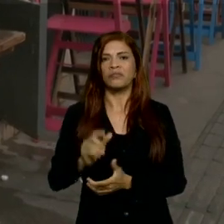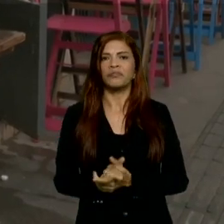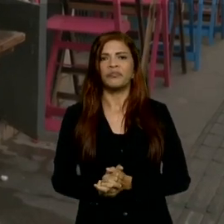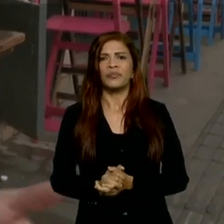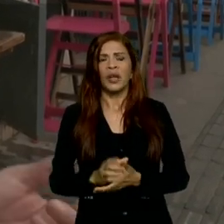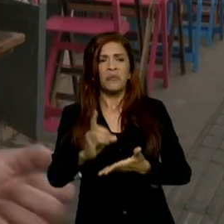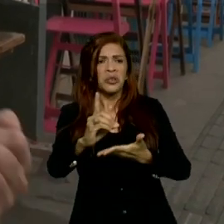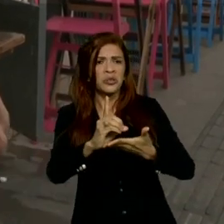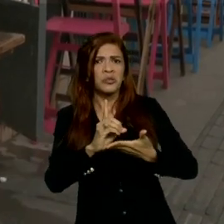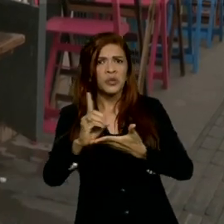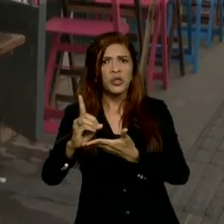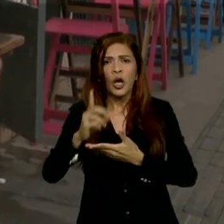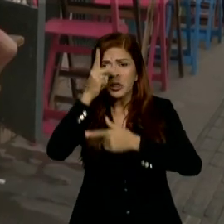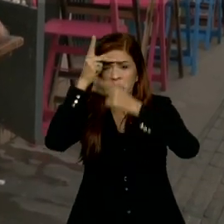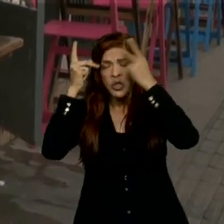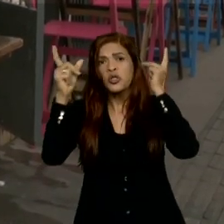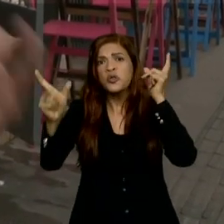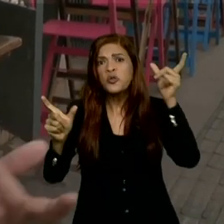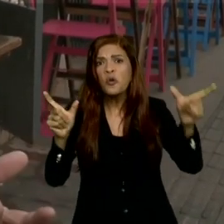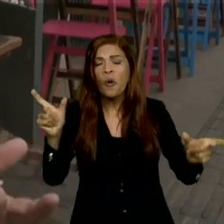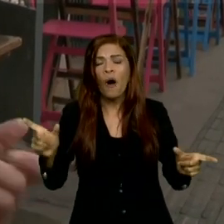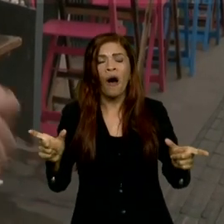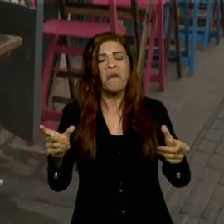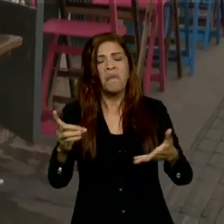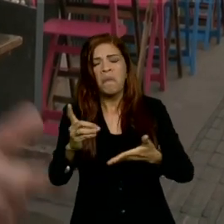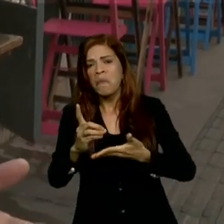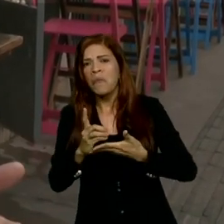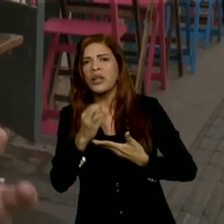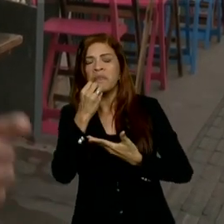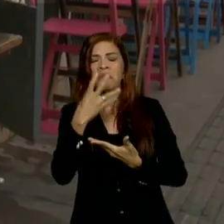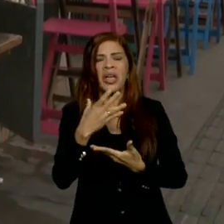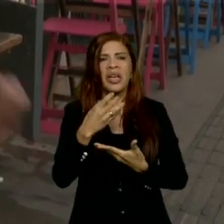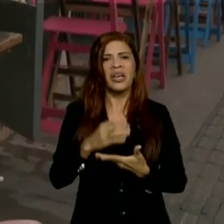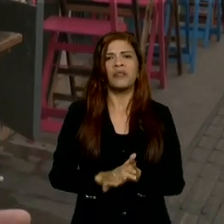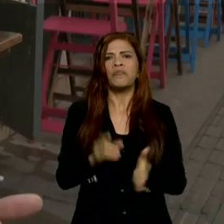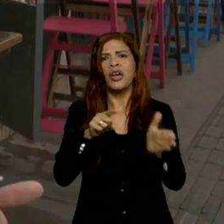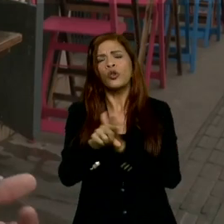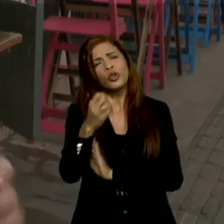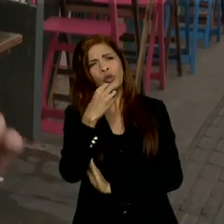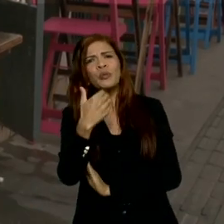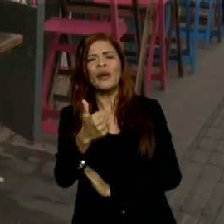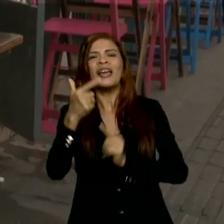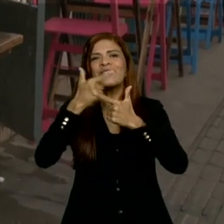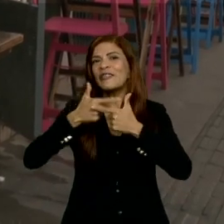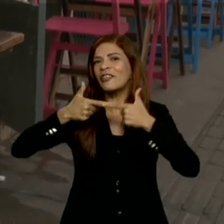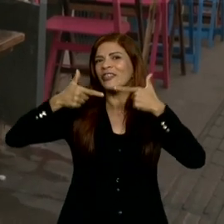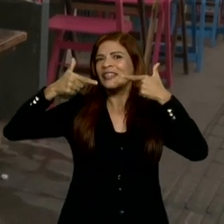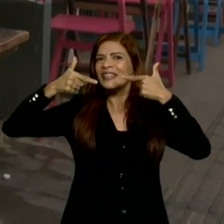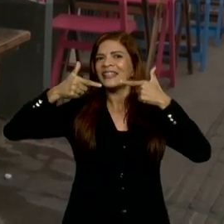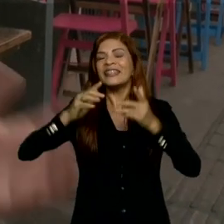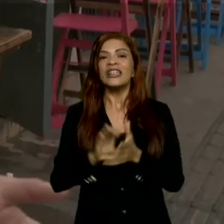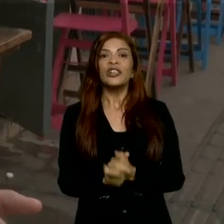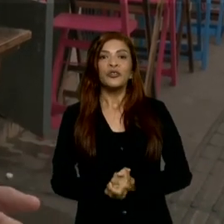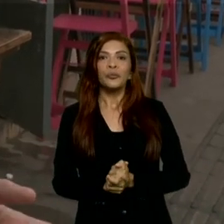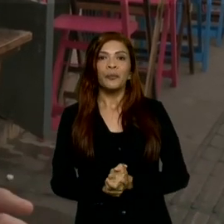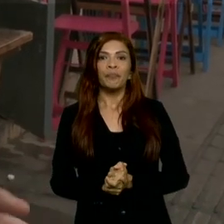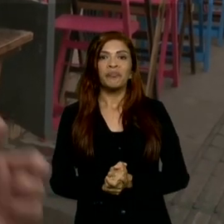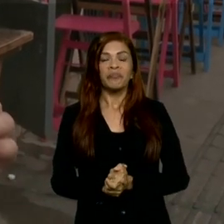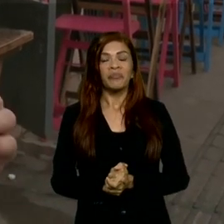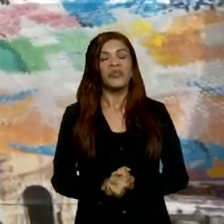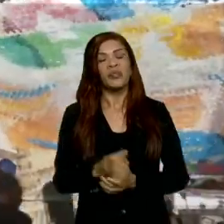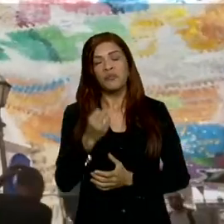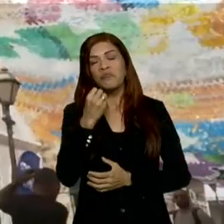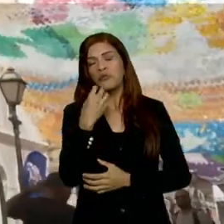aparece na rua eles te recepciona bem e aí tá tudo bem com sorriso no rosto eu acho que isso não não tem preço né